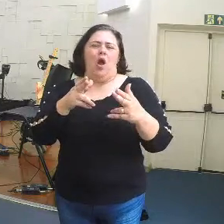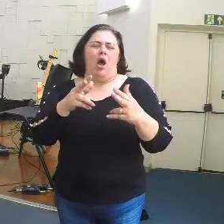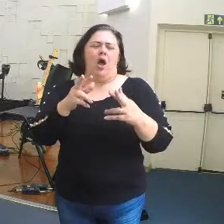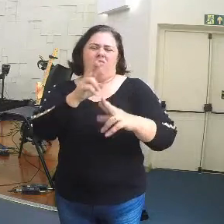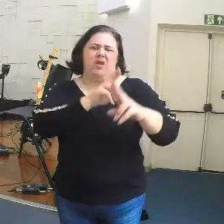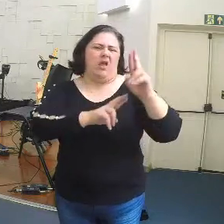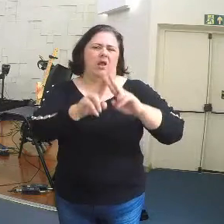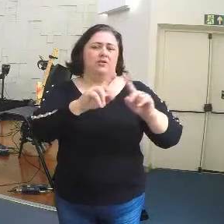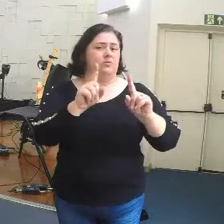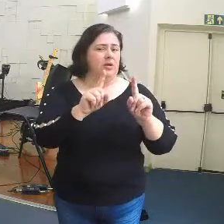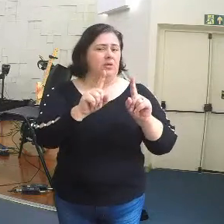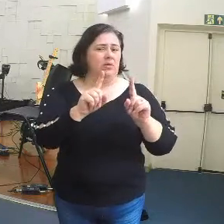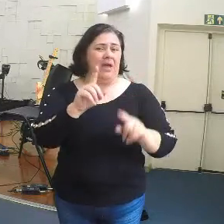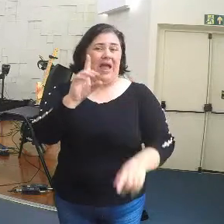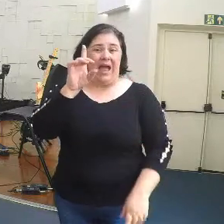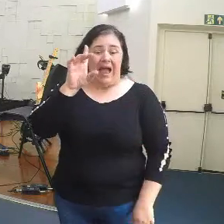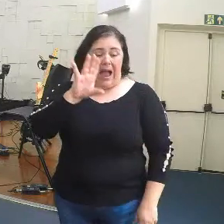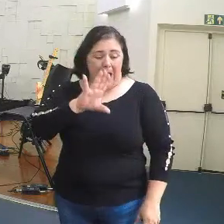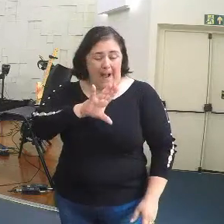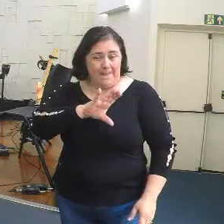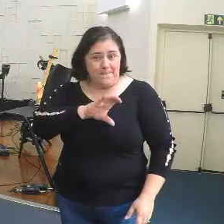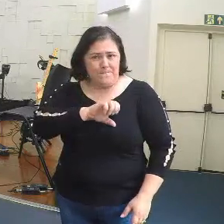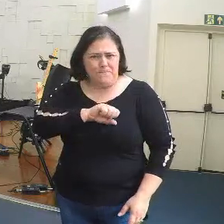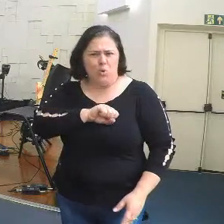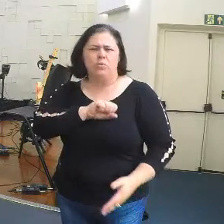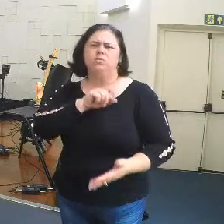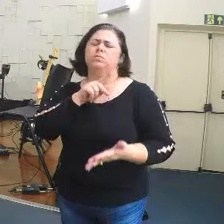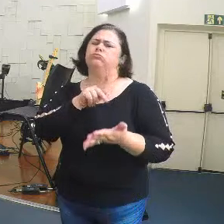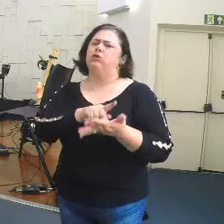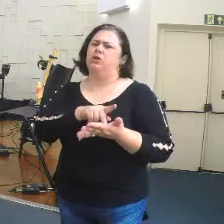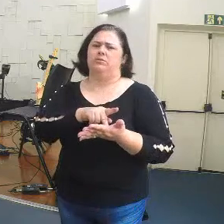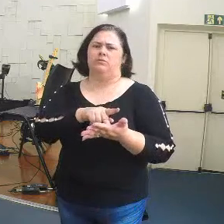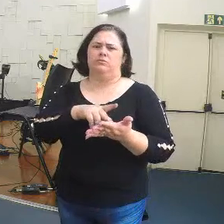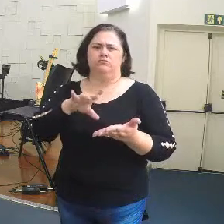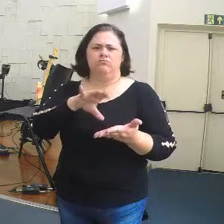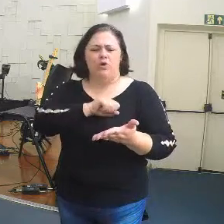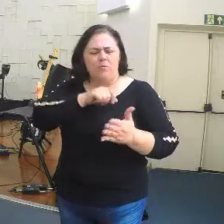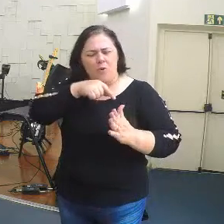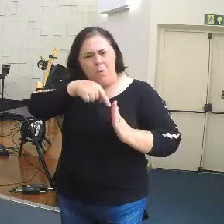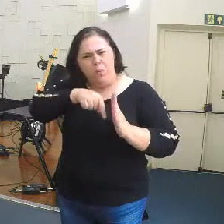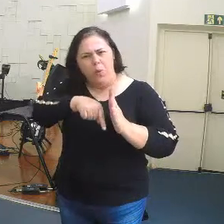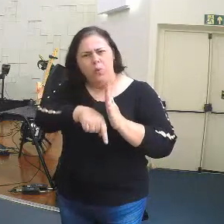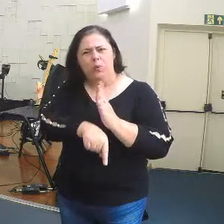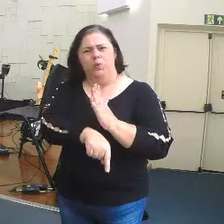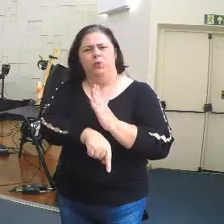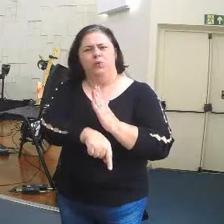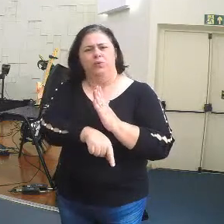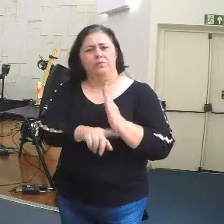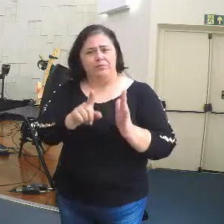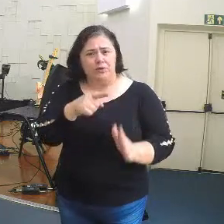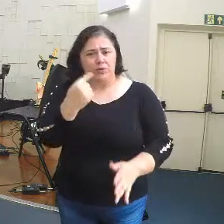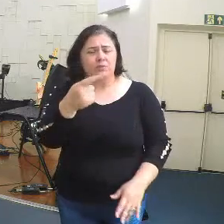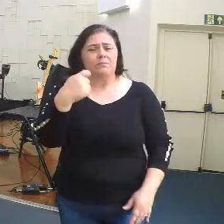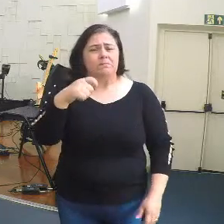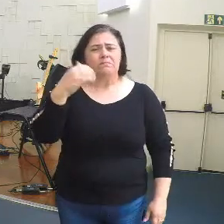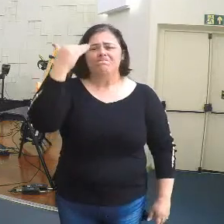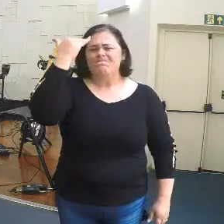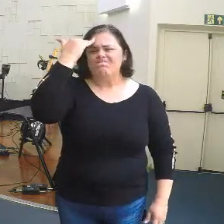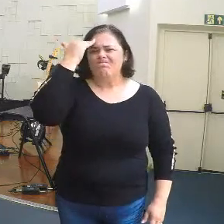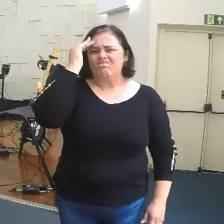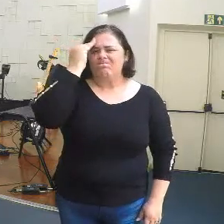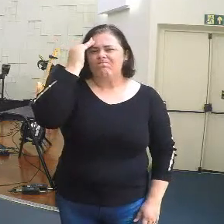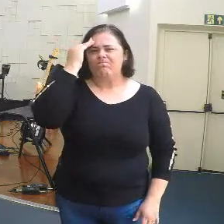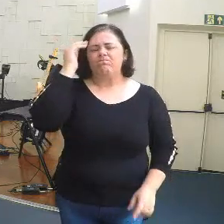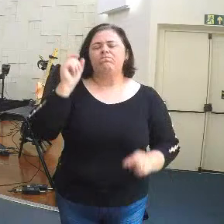amor como algo prático. Então é importante a gente ter em mente o contexto no